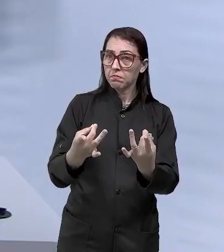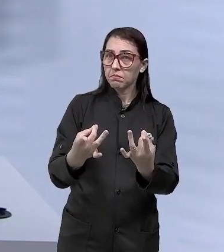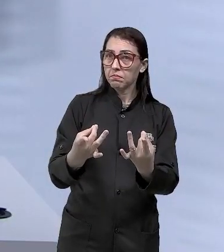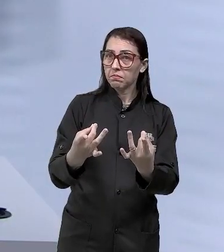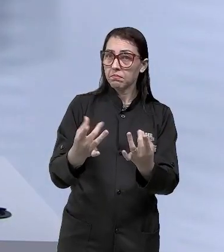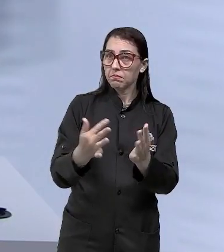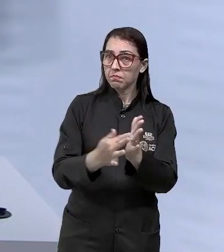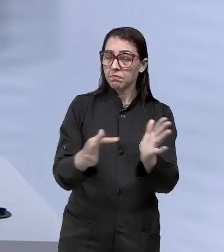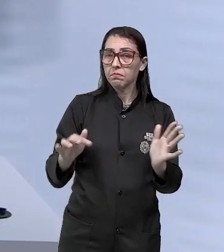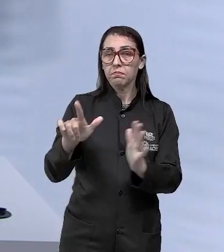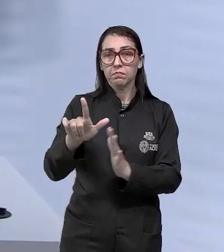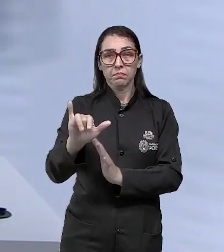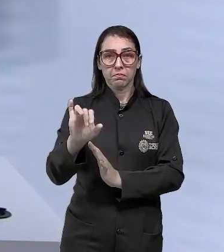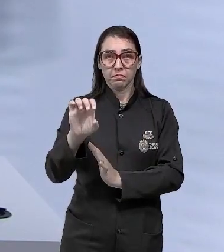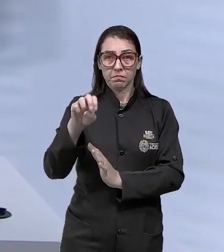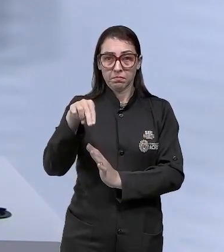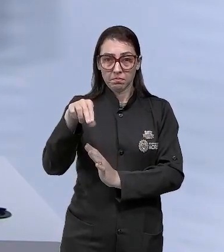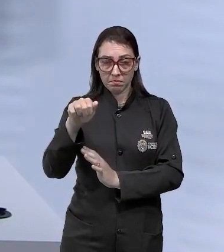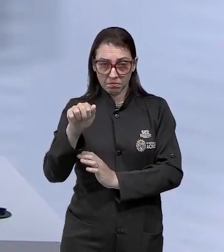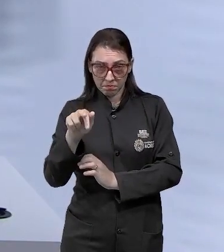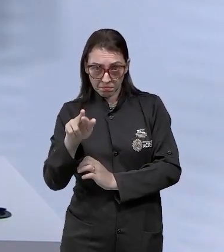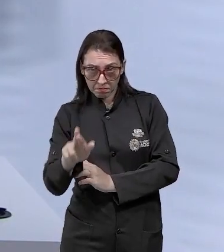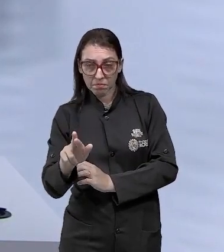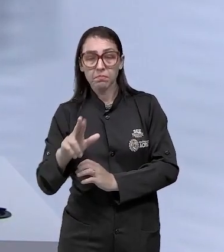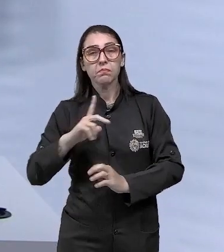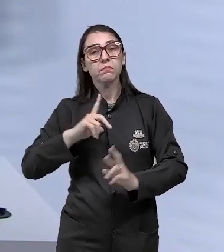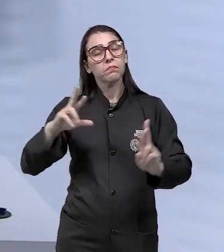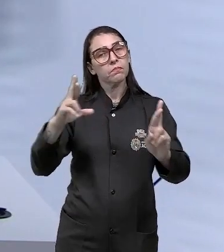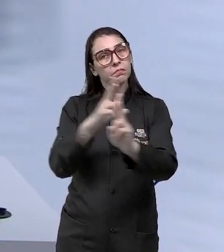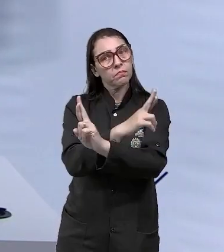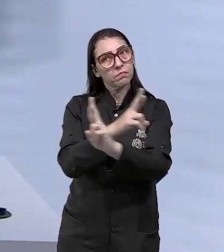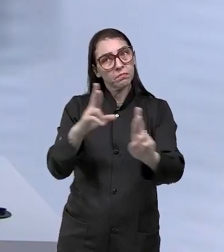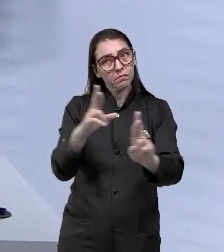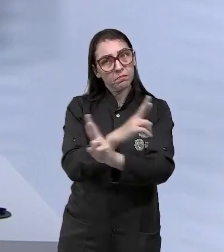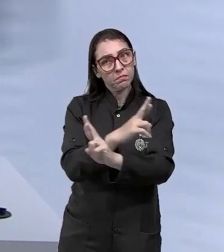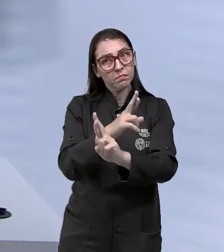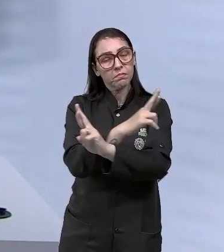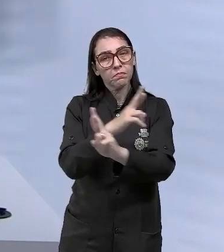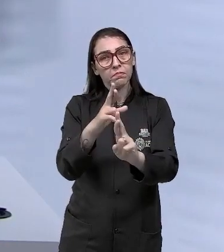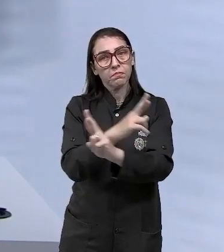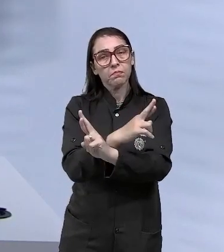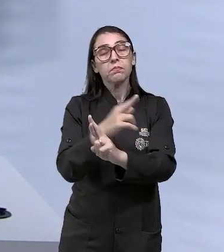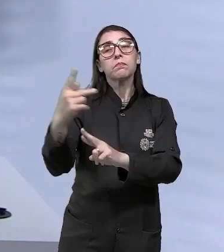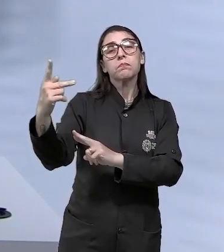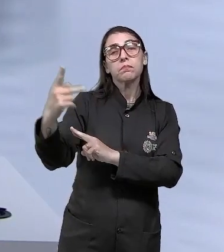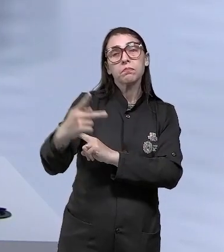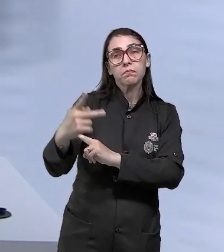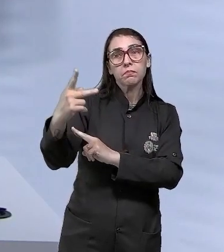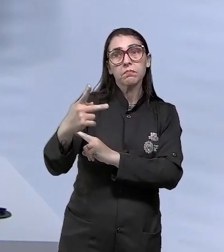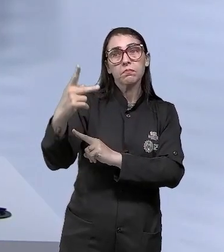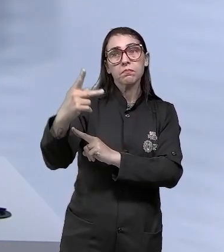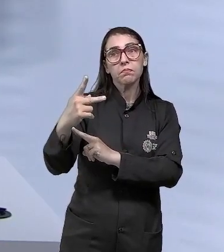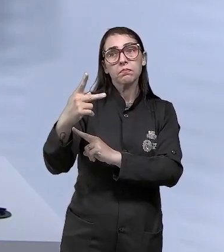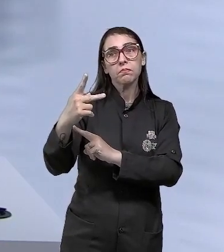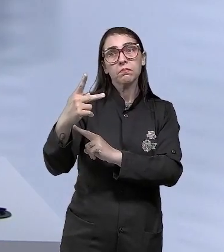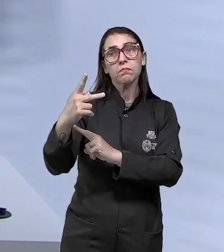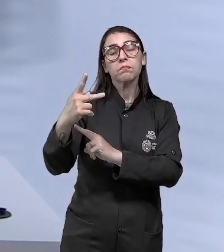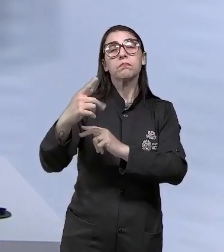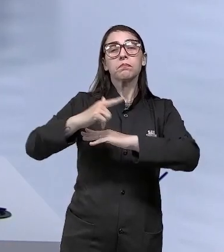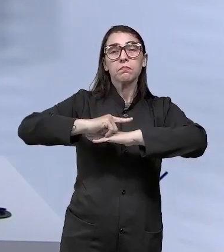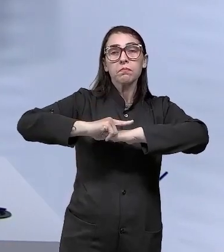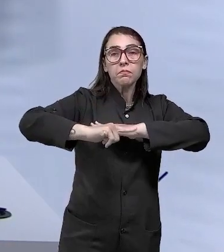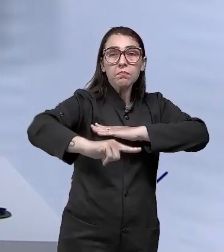função linear, de novo, tem uma relação muito forte com o perímetro de figuras planas